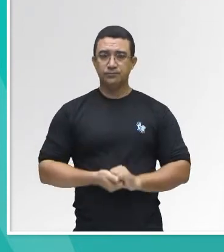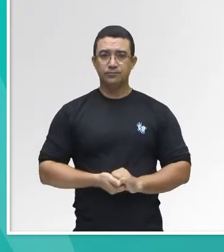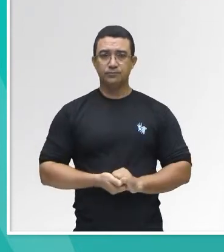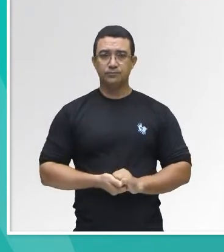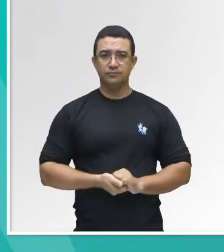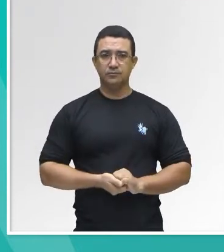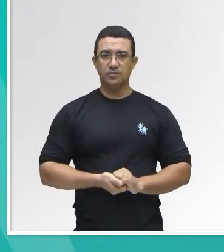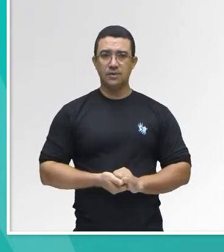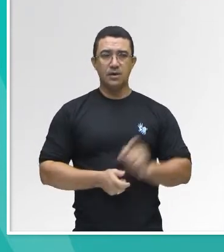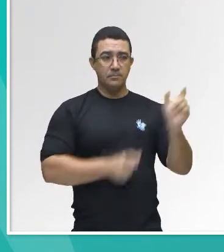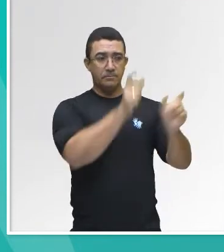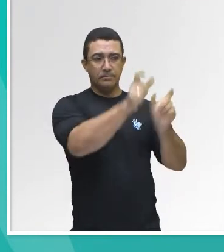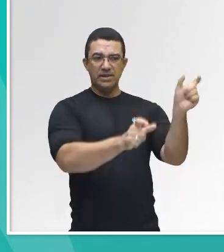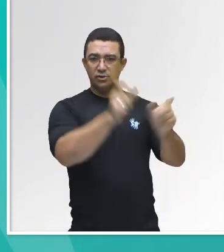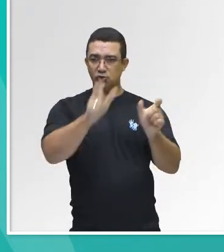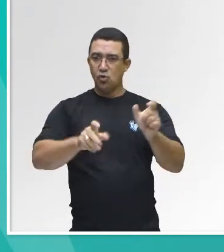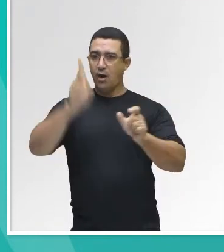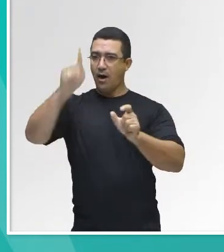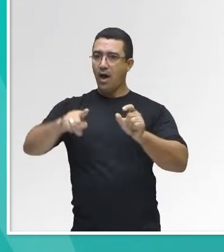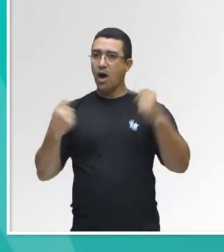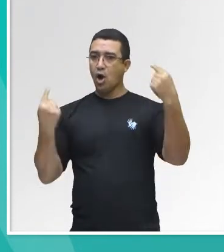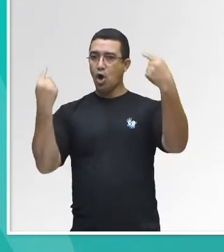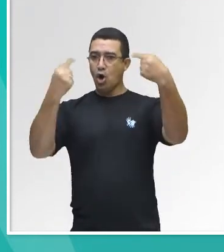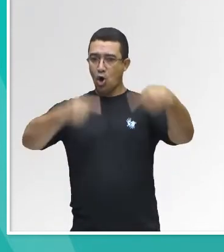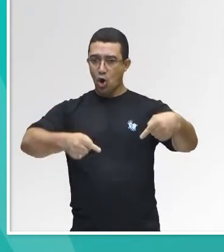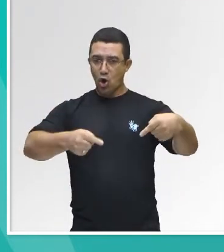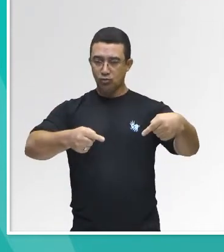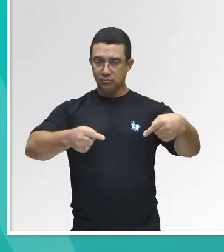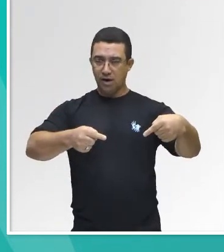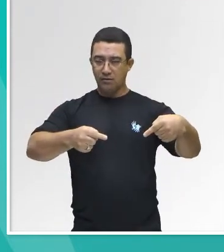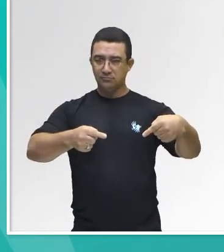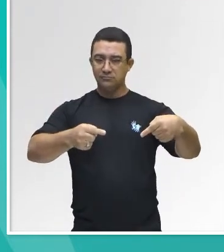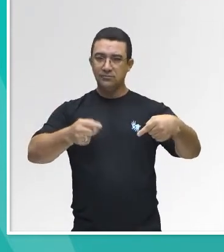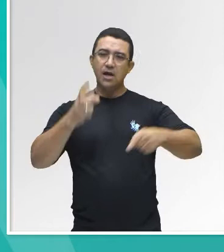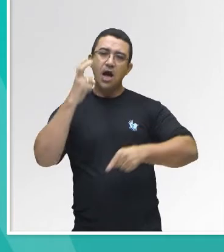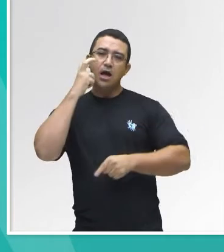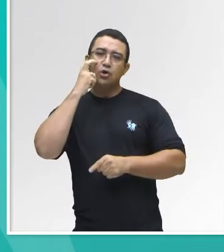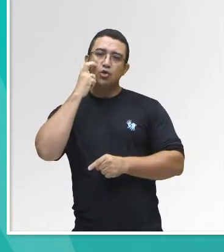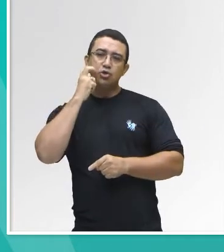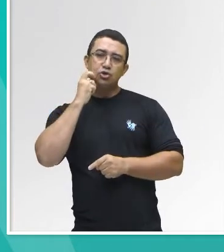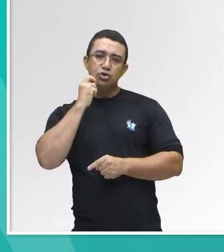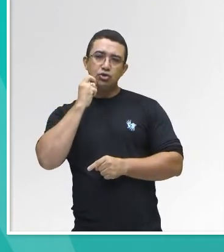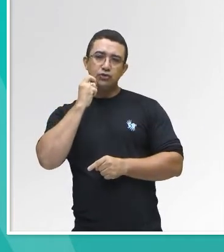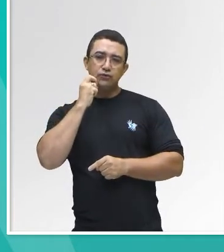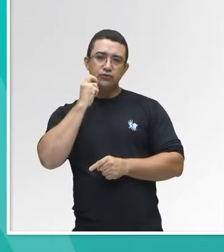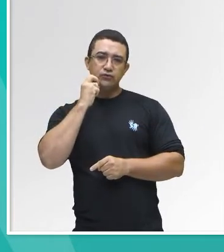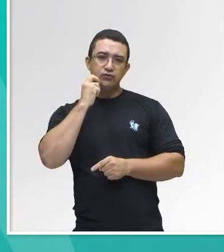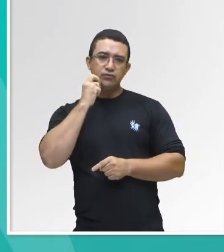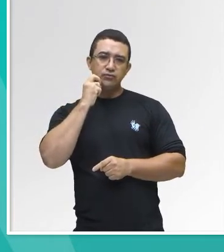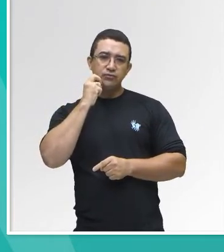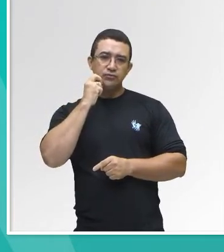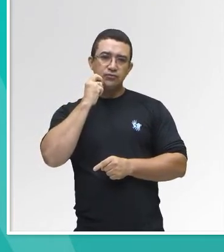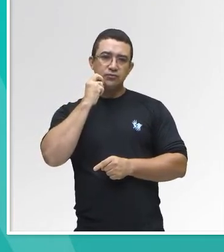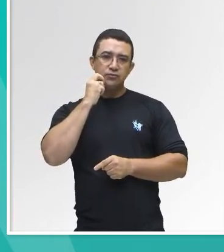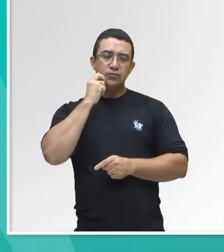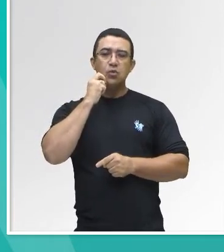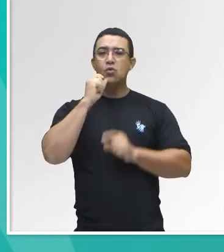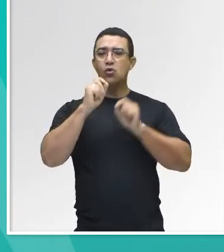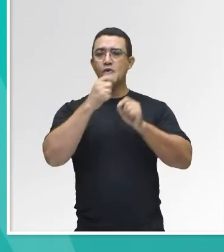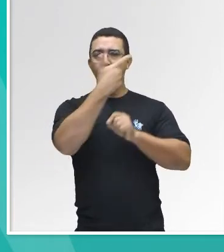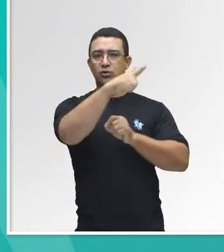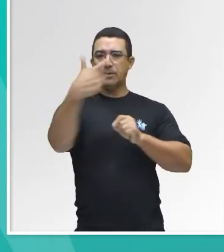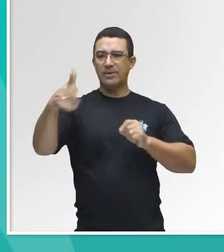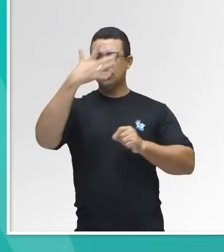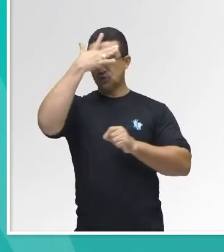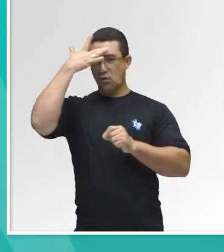pelas pessoas que são contra a adoção homoparental, né? E um dos argumentos que eles